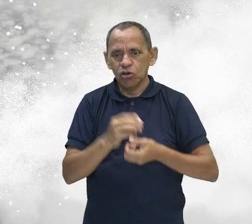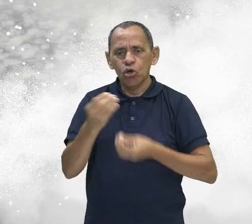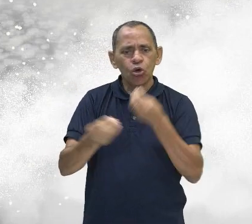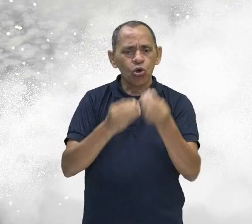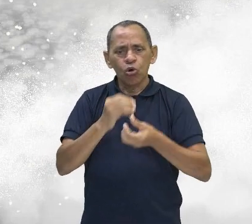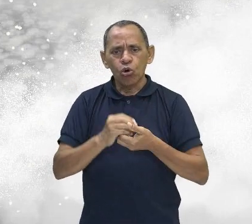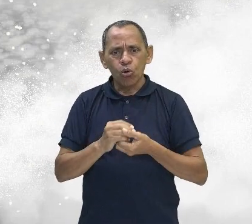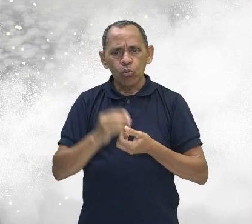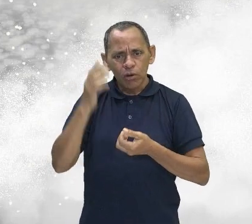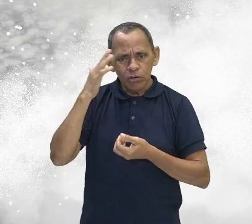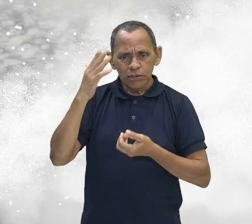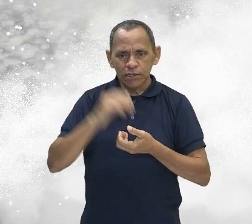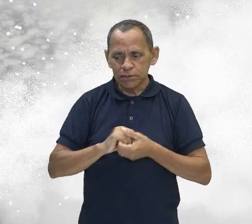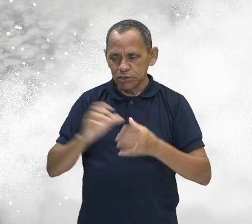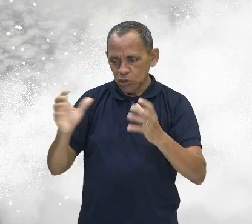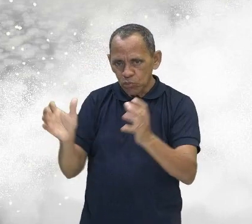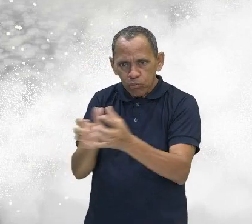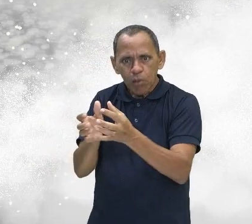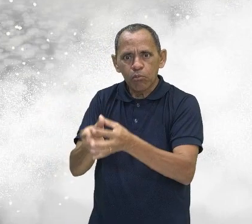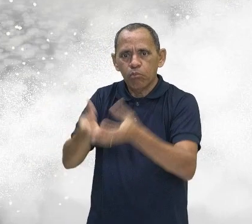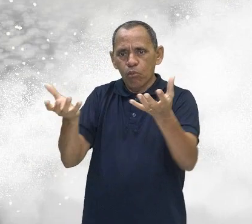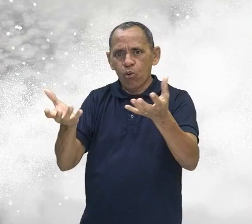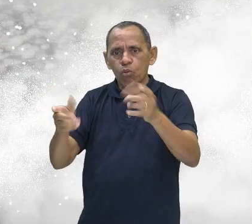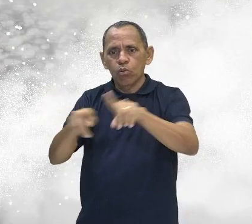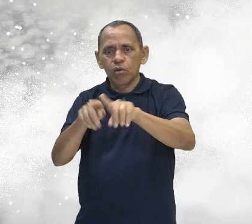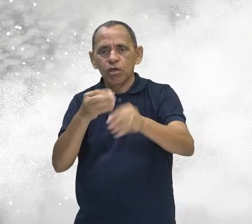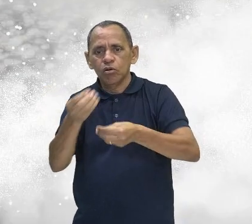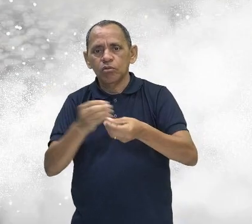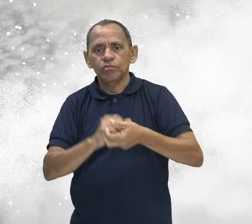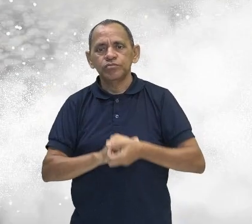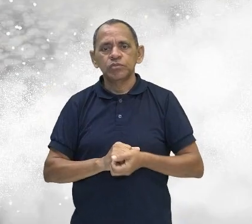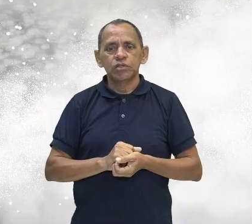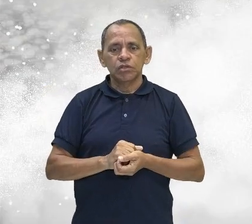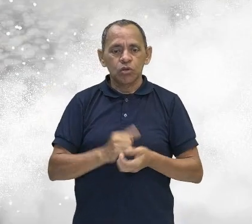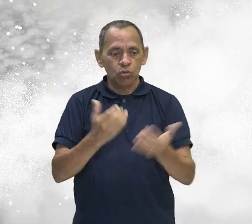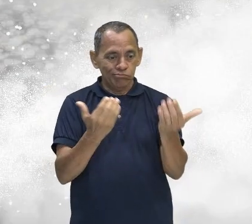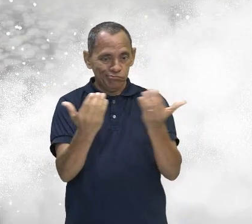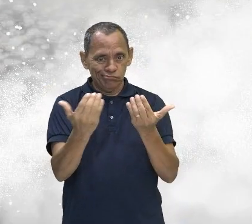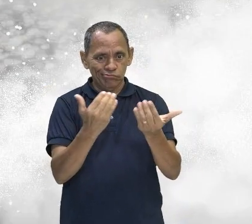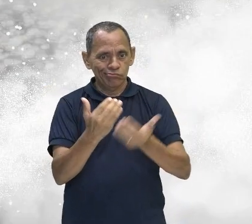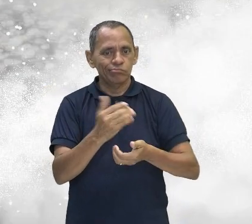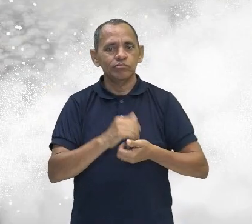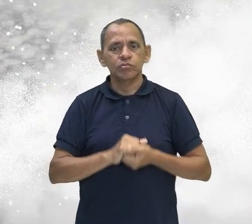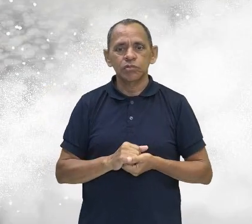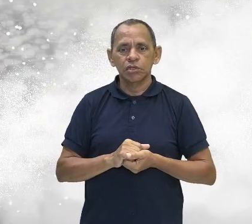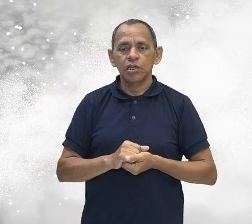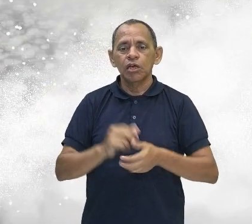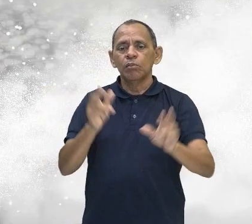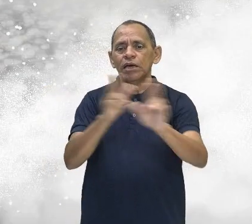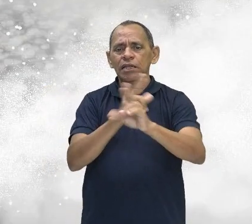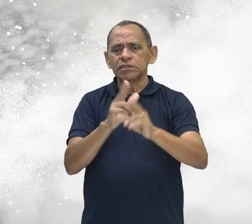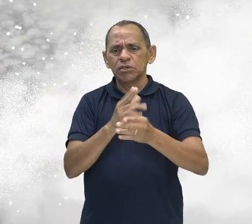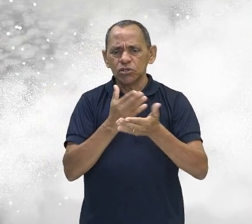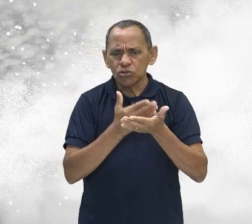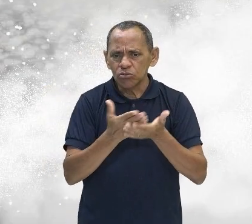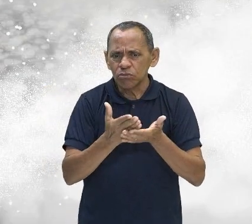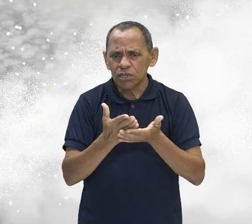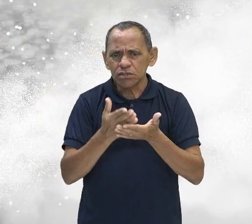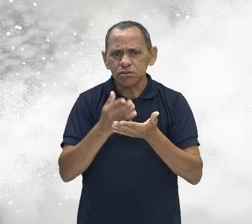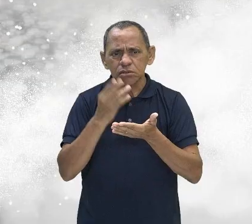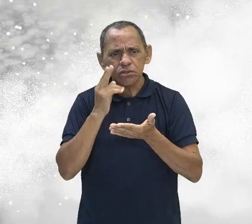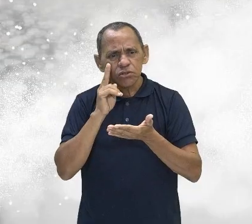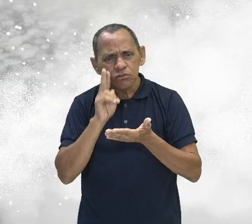bomba e a rosa. É aí uma criação, uma relação que a princípio nos parece